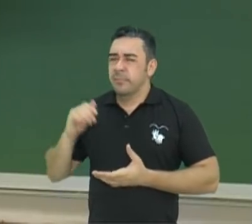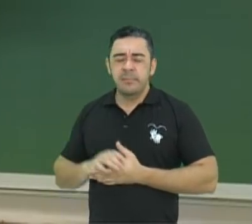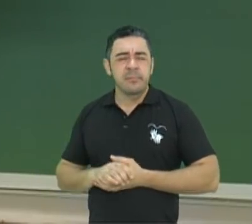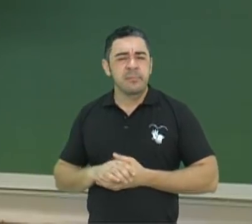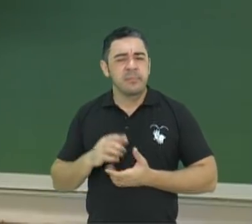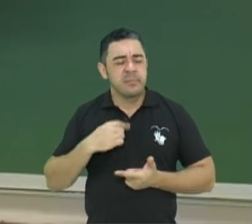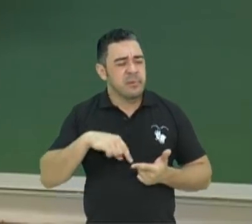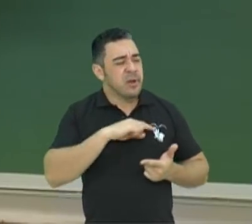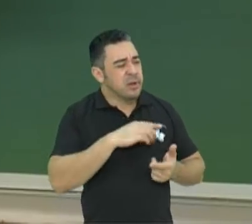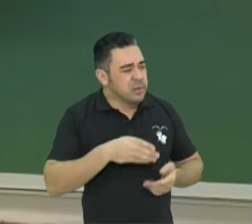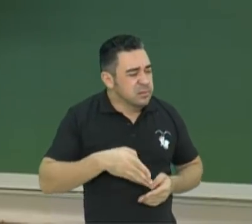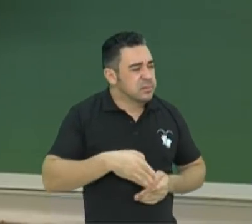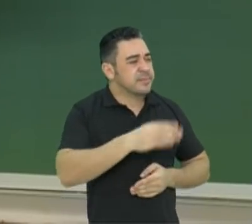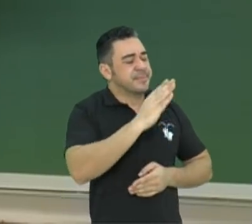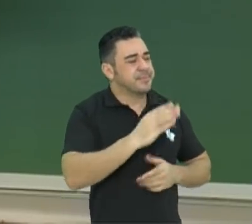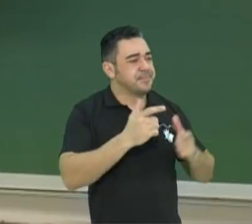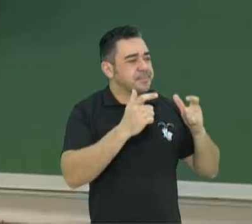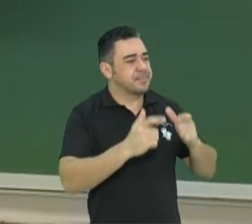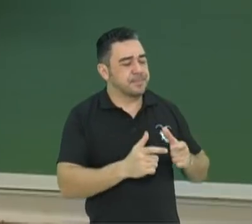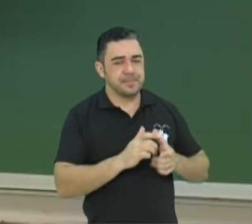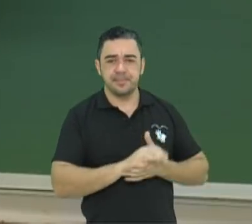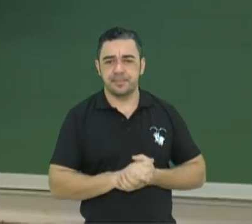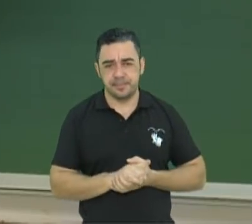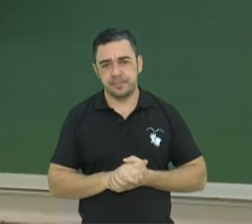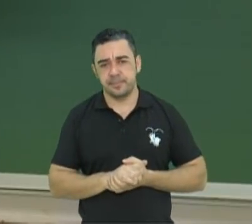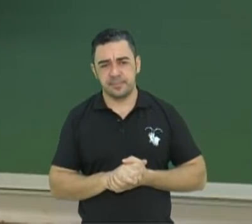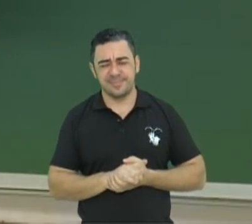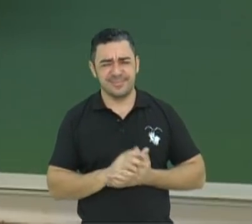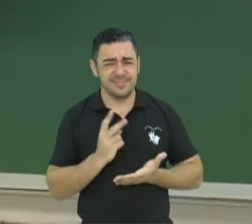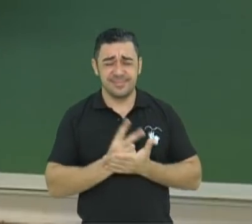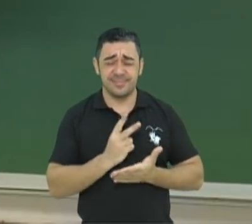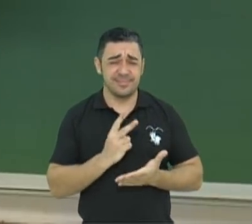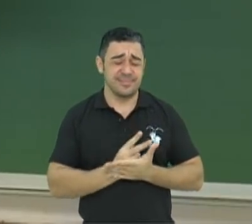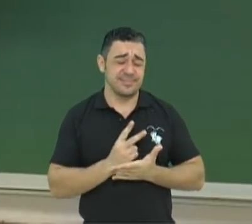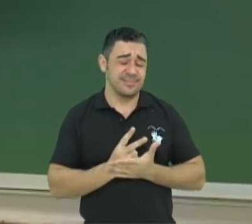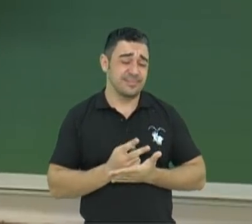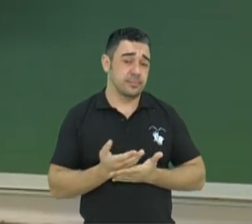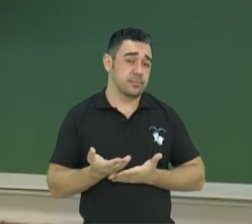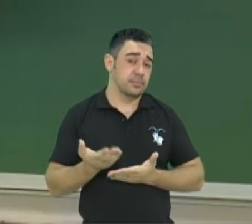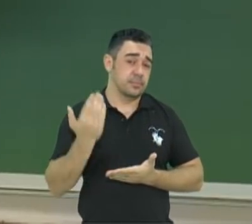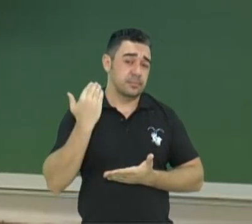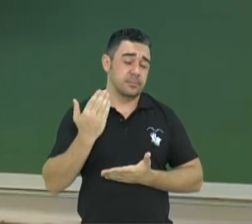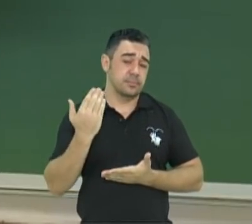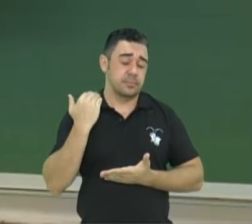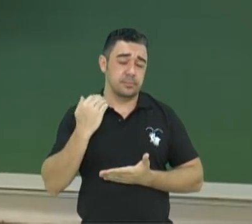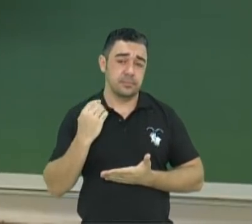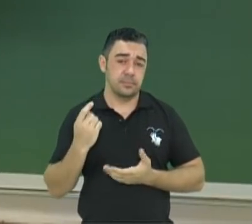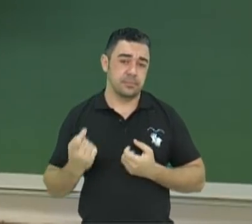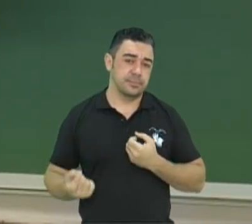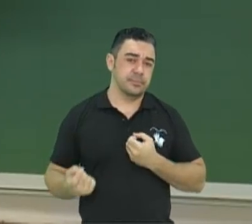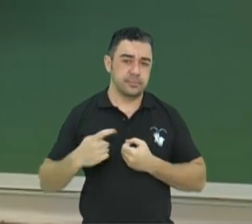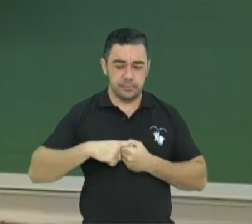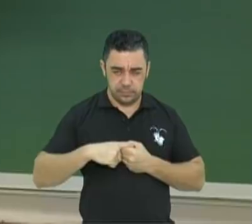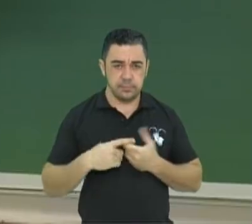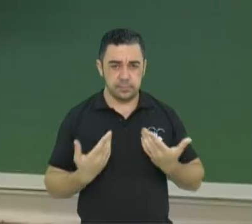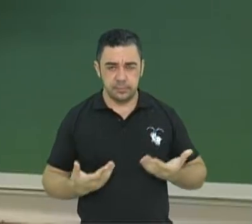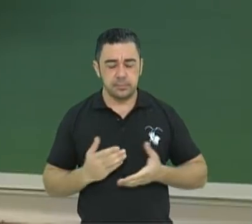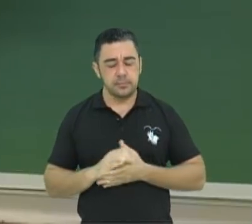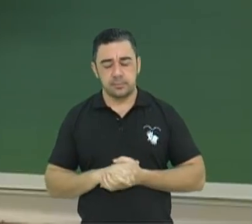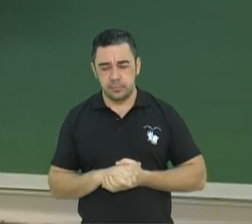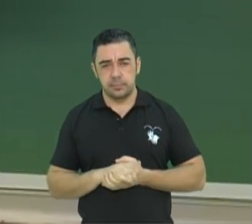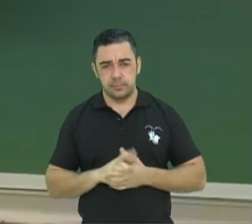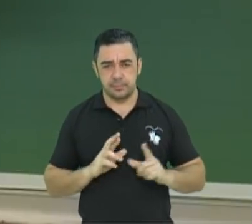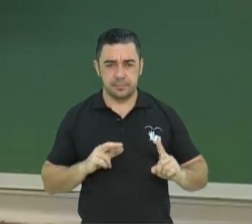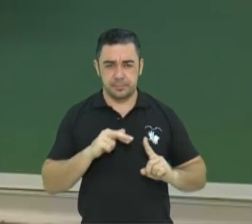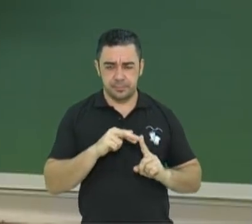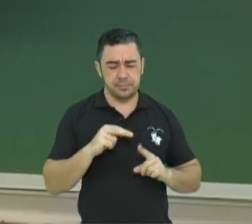íamos até tal local, né? Então, é sempre retomado, é sempre utilizado esse verbo para fazer referência